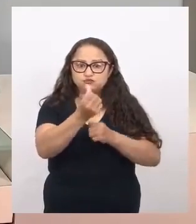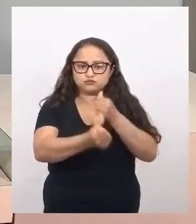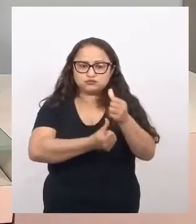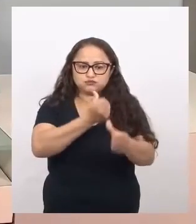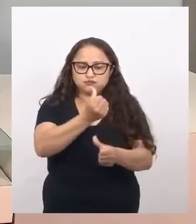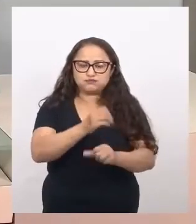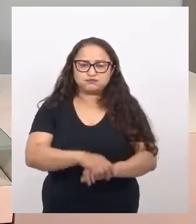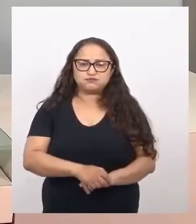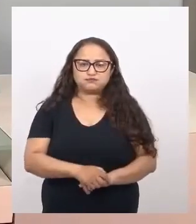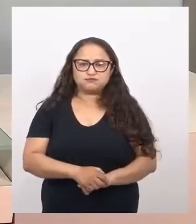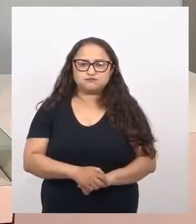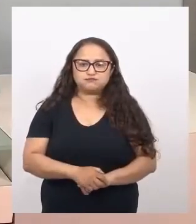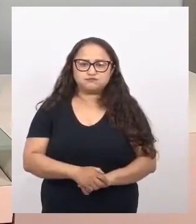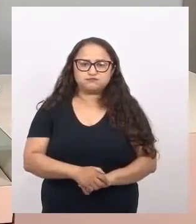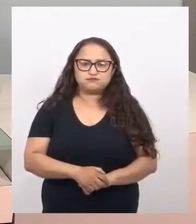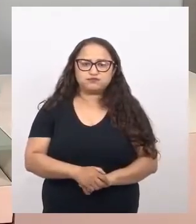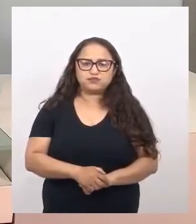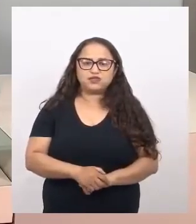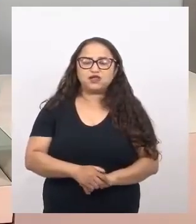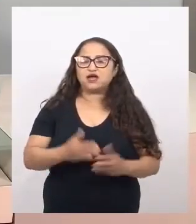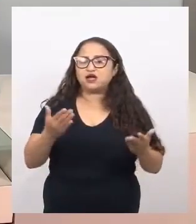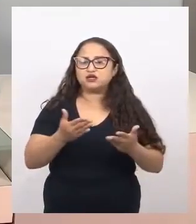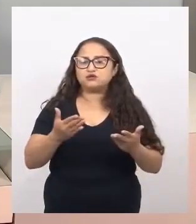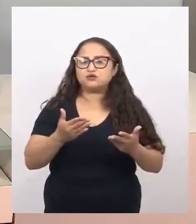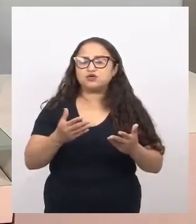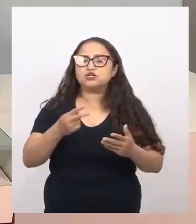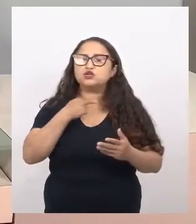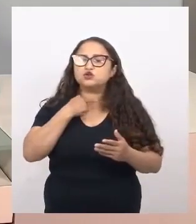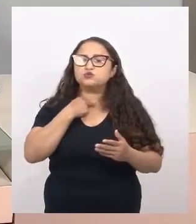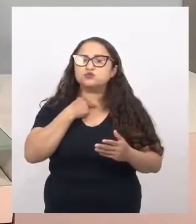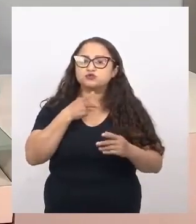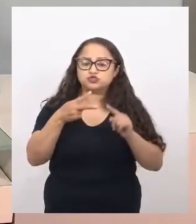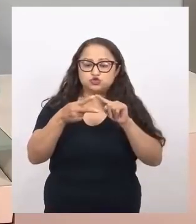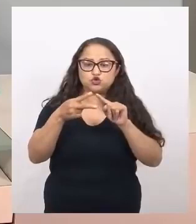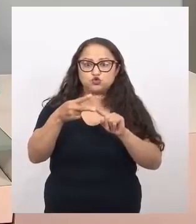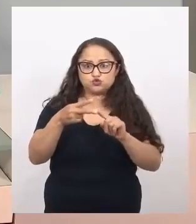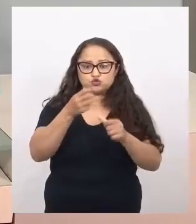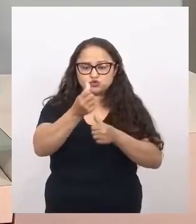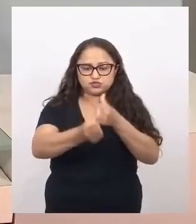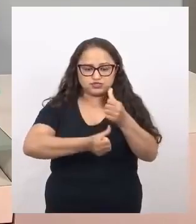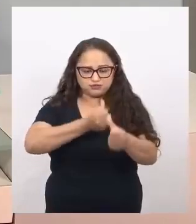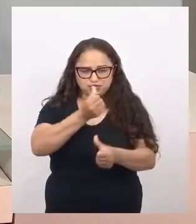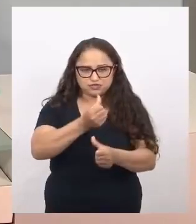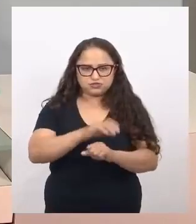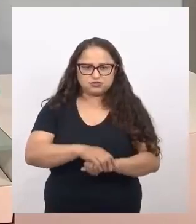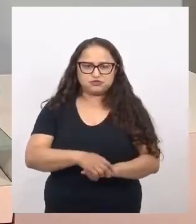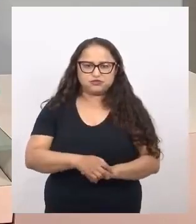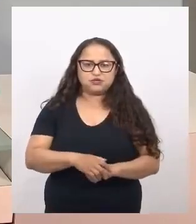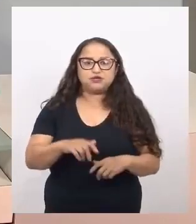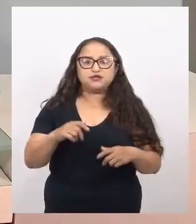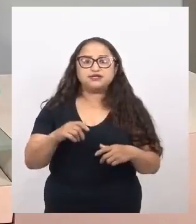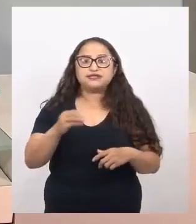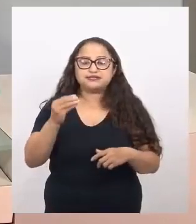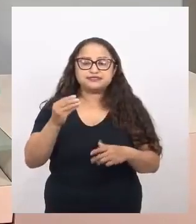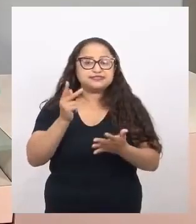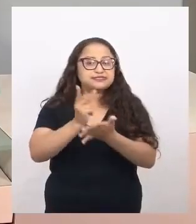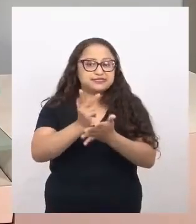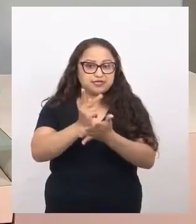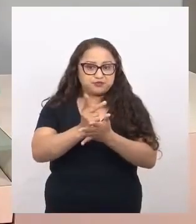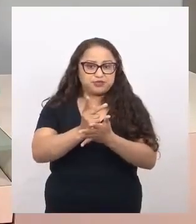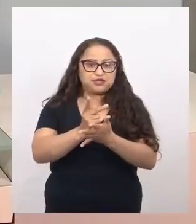outro. Não deixe de fazer a manifestação nos 2 semestres, tá bom? Então, tanto a manifestação de